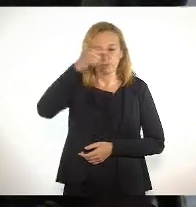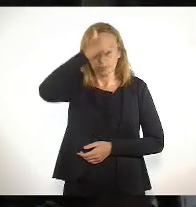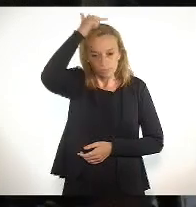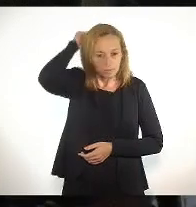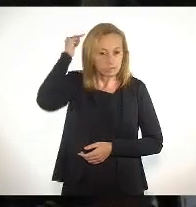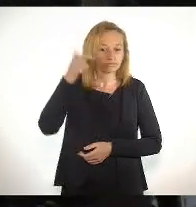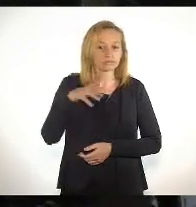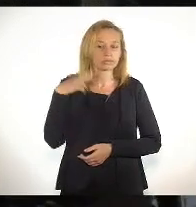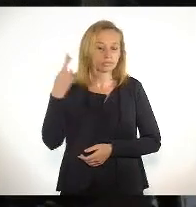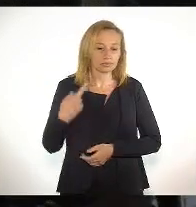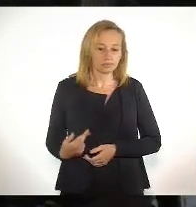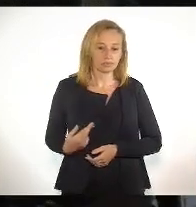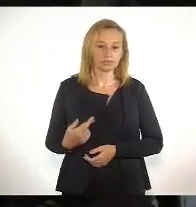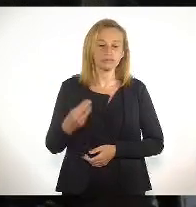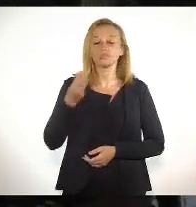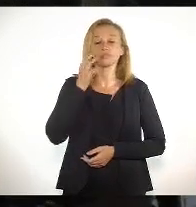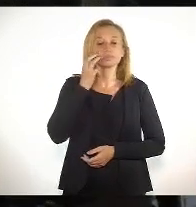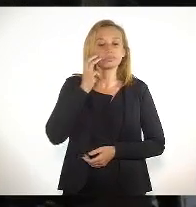agora Valdec Carneiro.